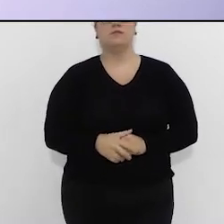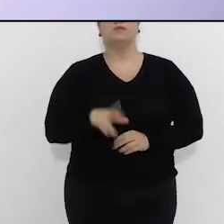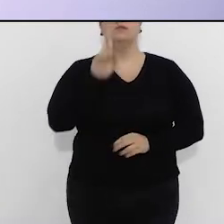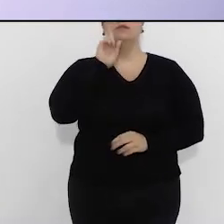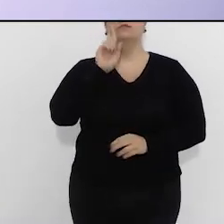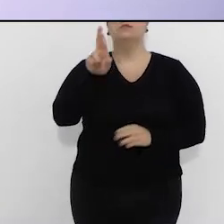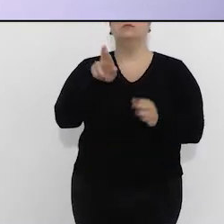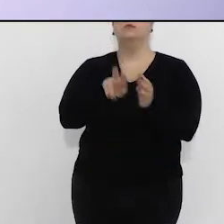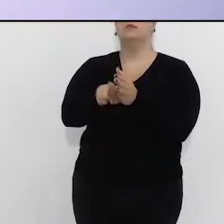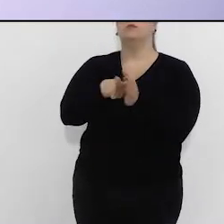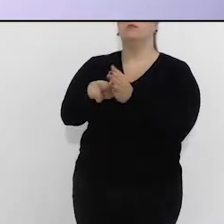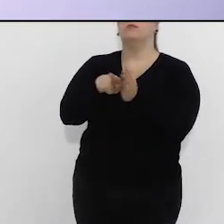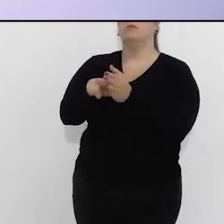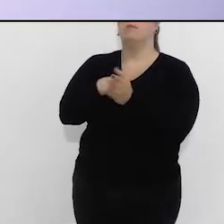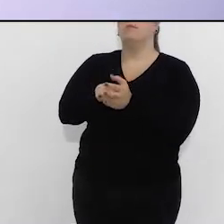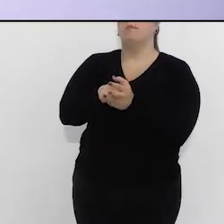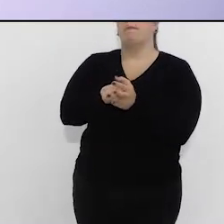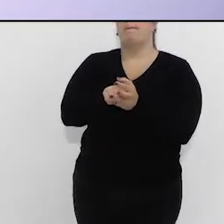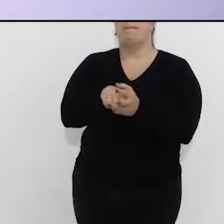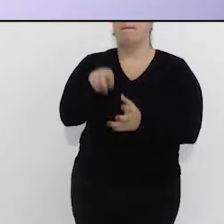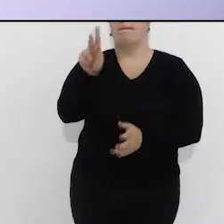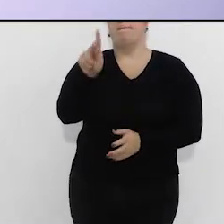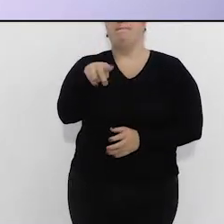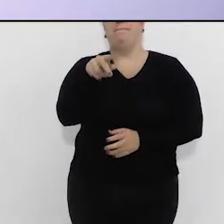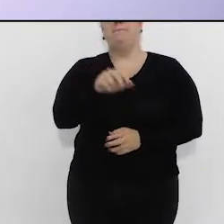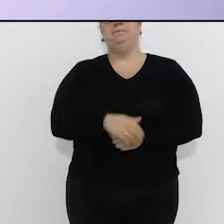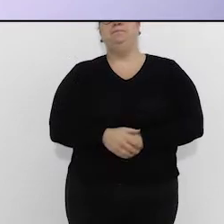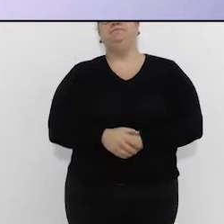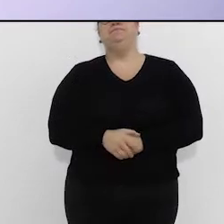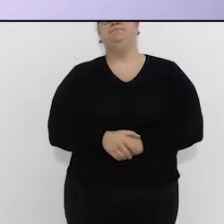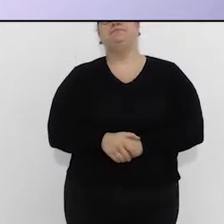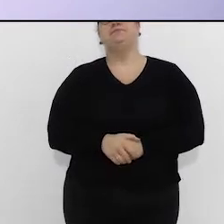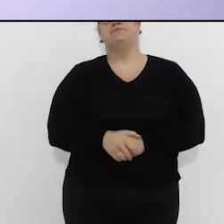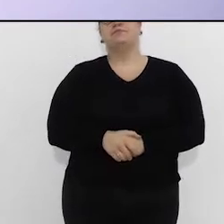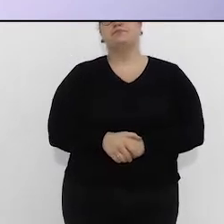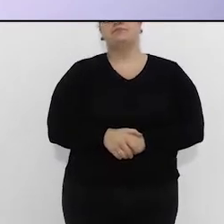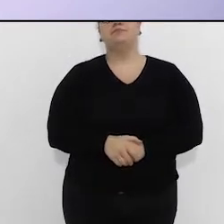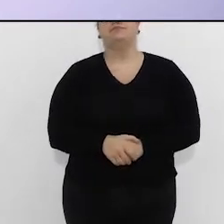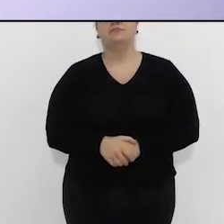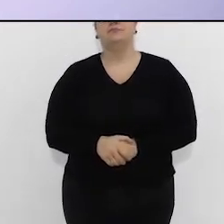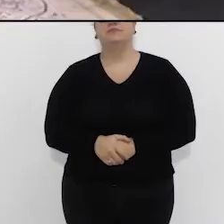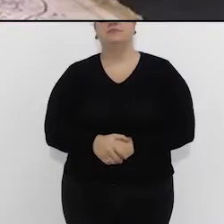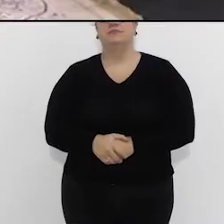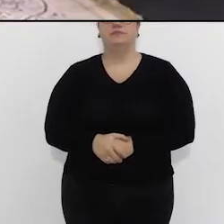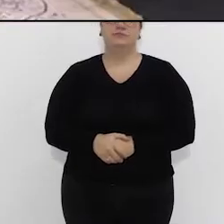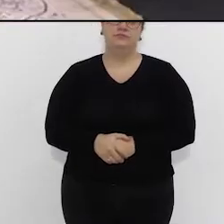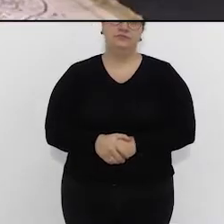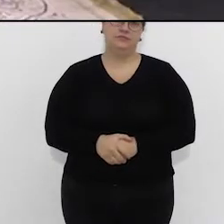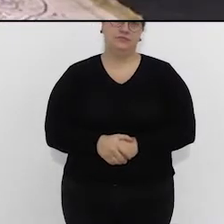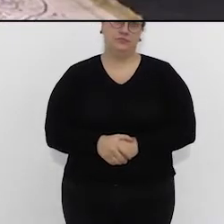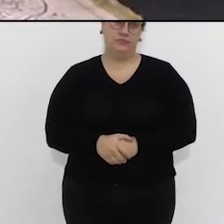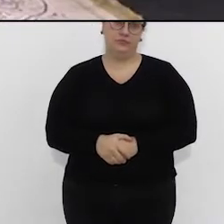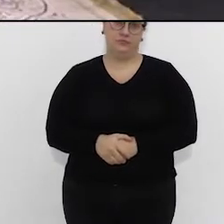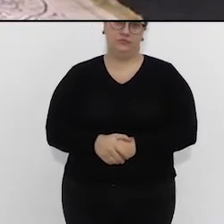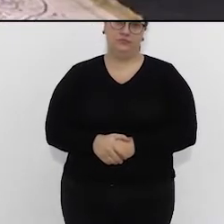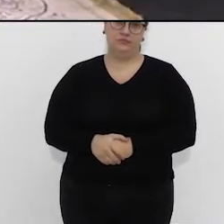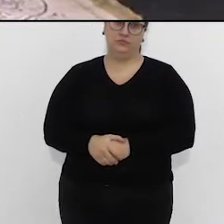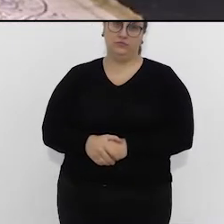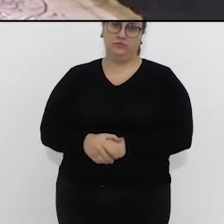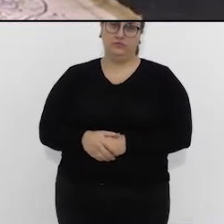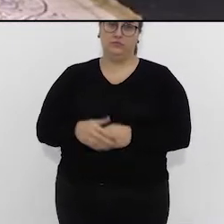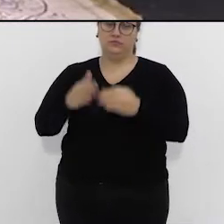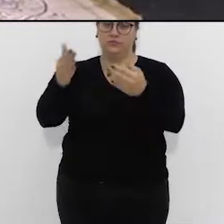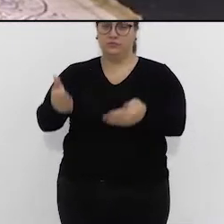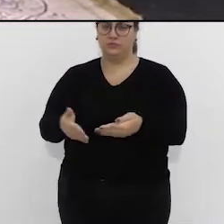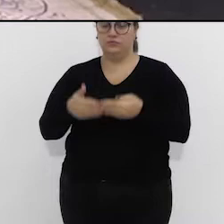as perguntas dos professores Wagner Bertoli e Inácio Junior então vamos então até mais forte o candidato